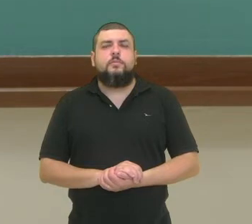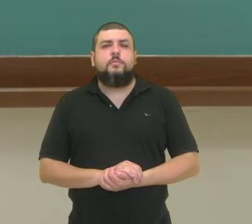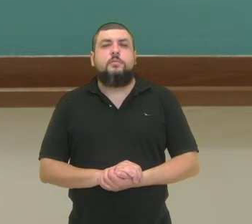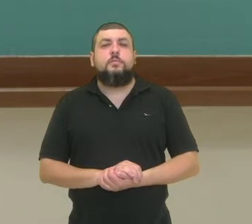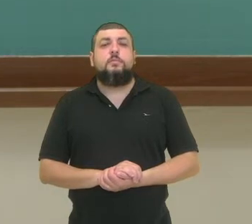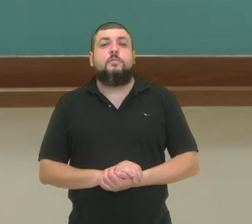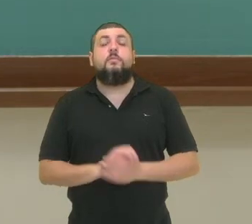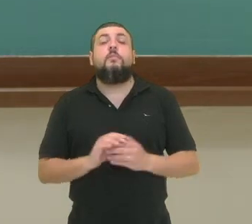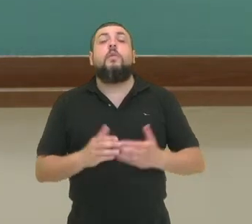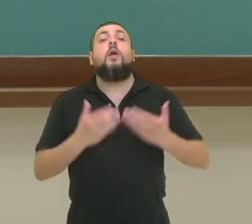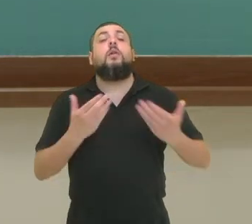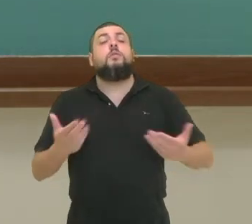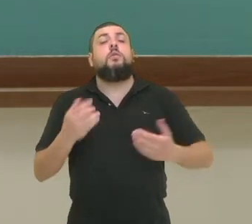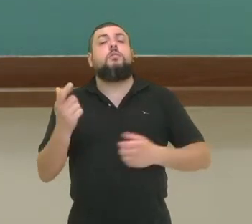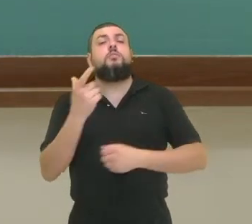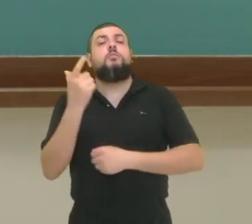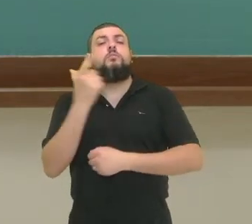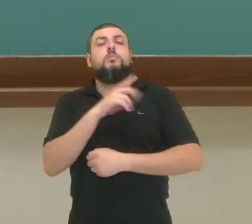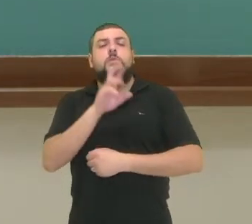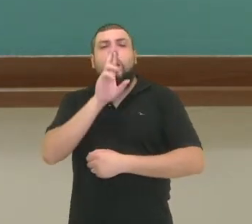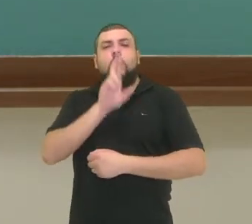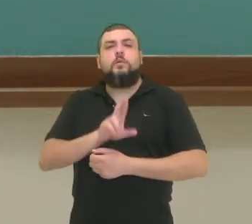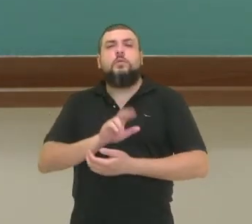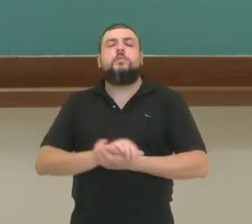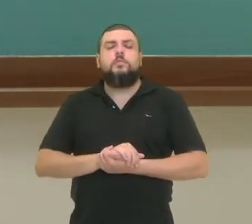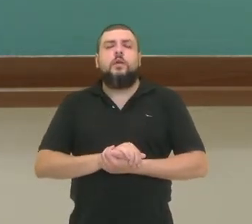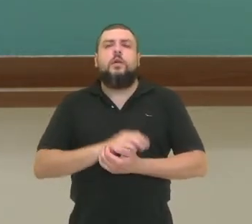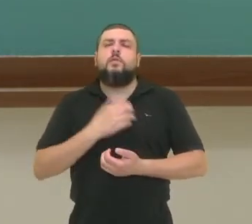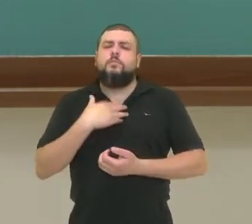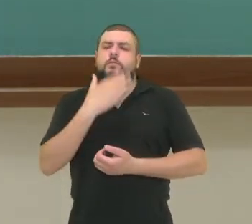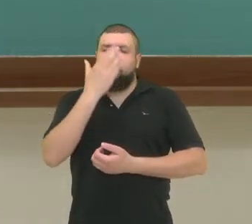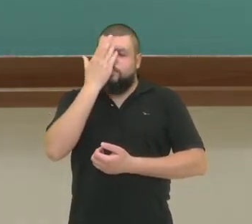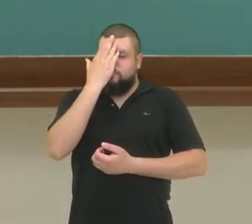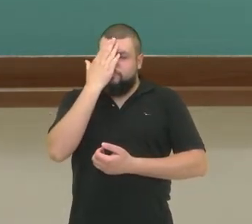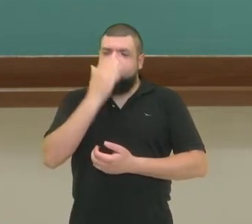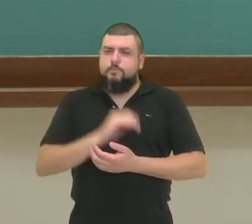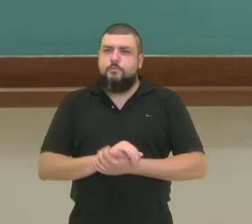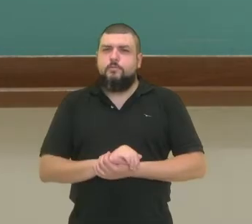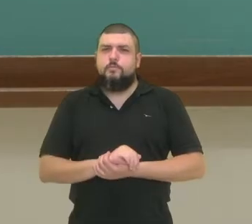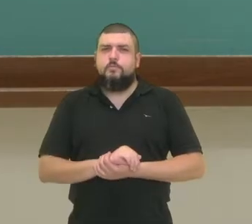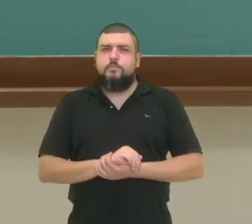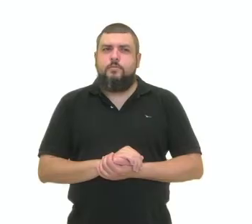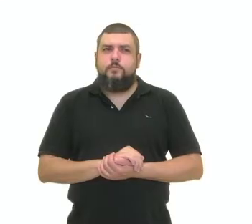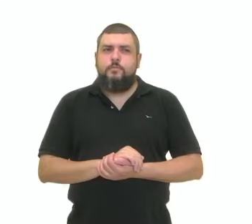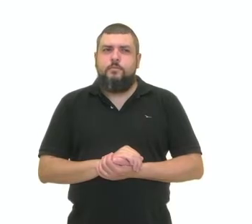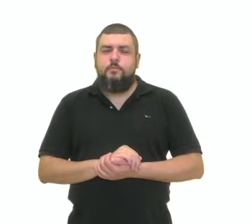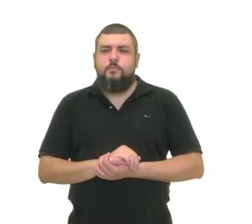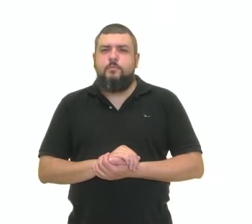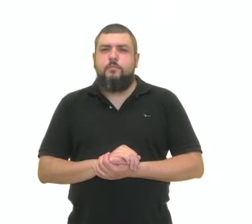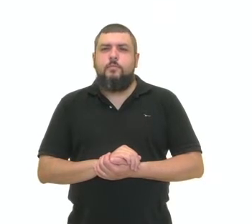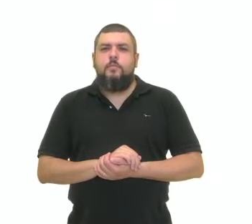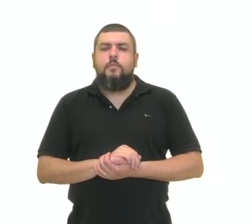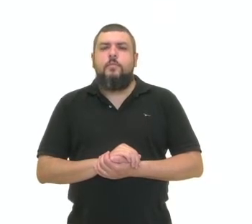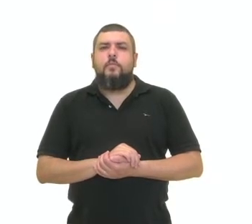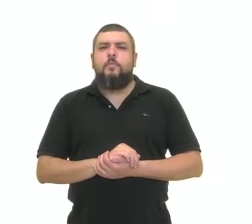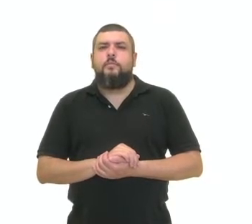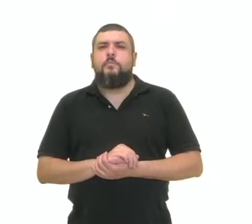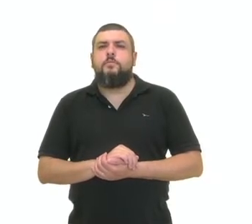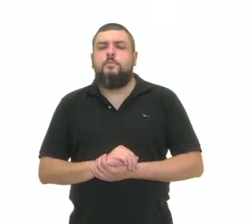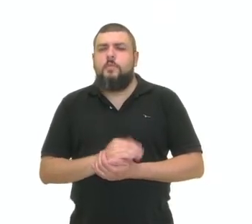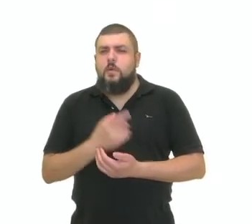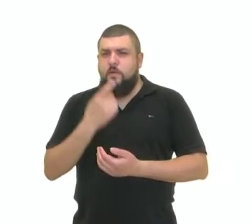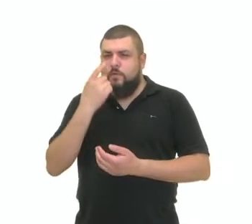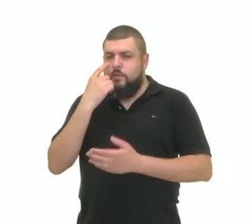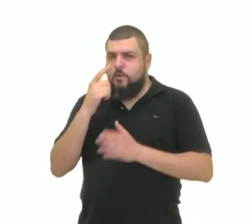E aí, estudantes, conseguiram responder? Eu tenho certeza que sim. Vamos à resposta. Então, ele pergunta, né?